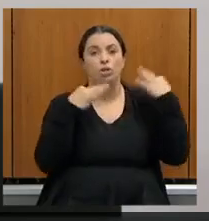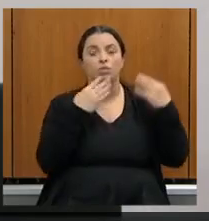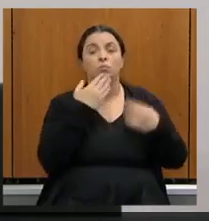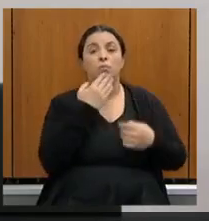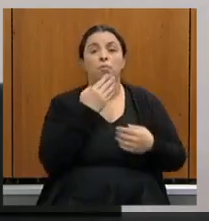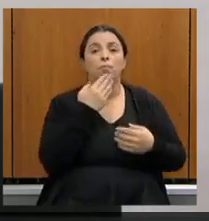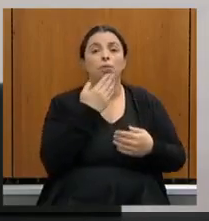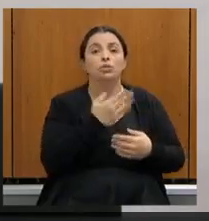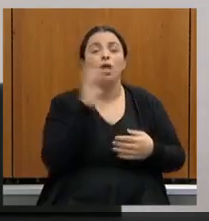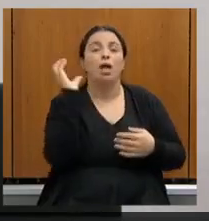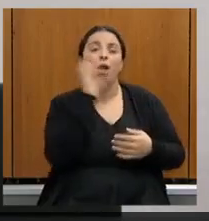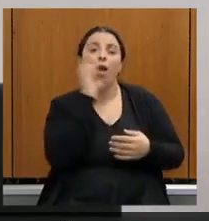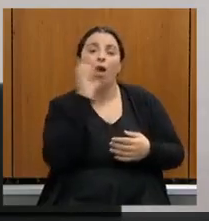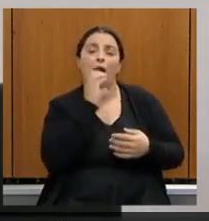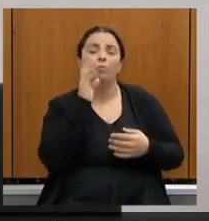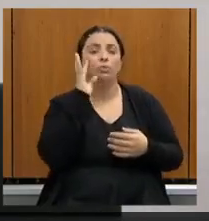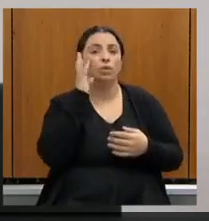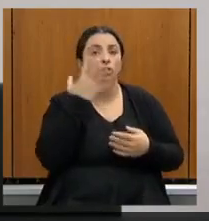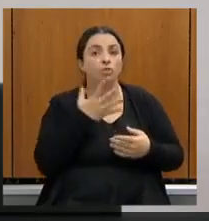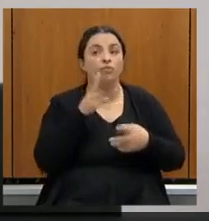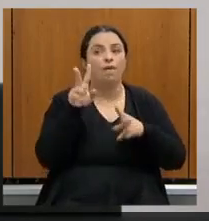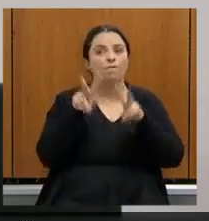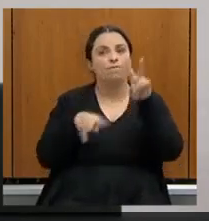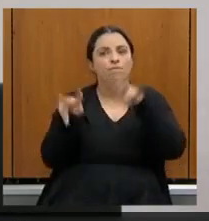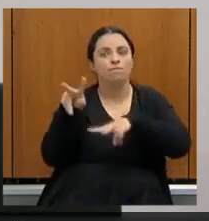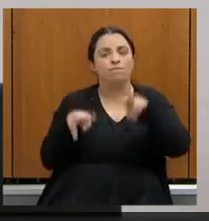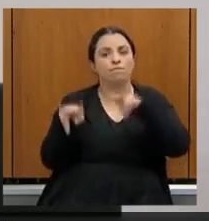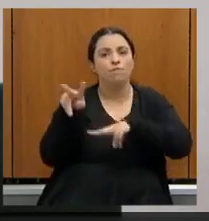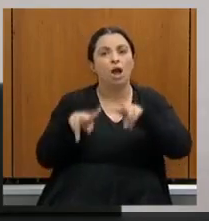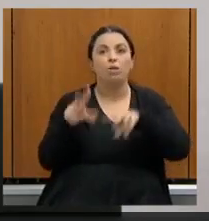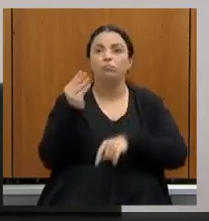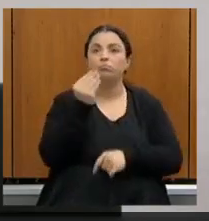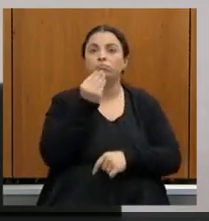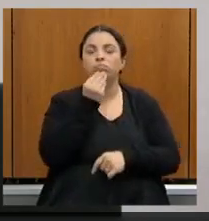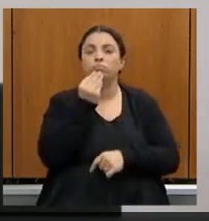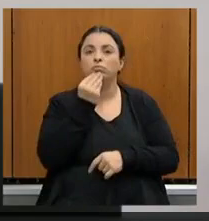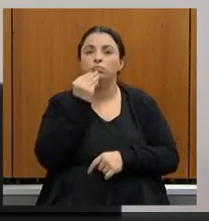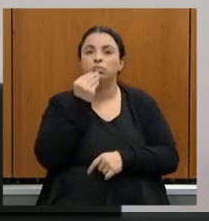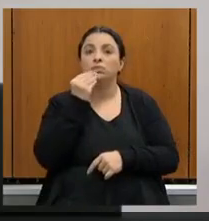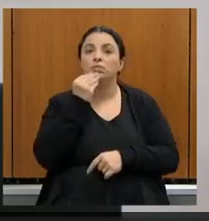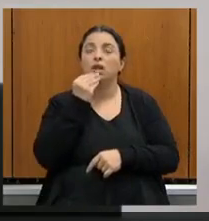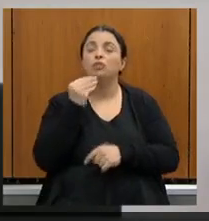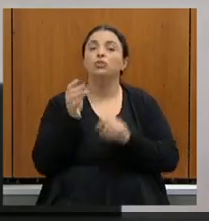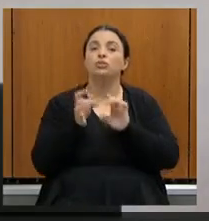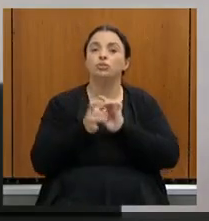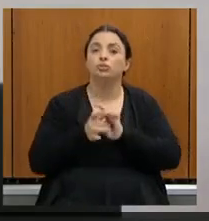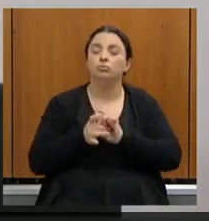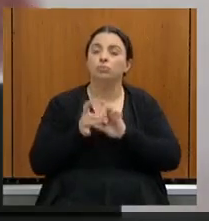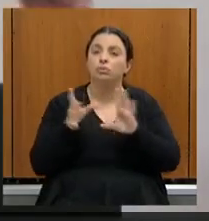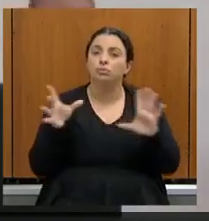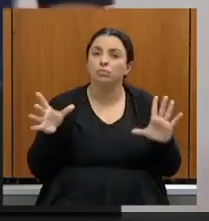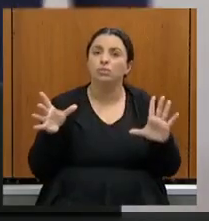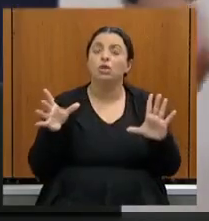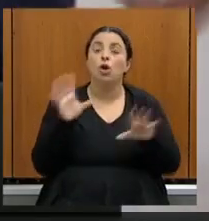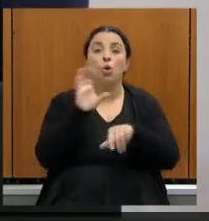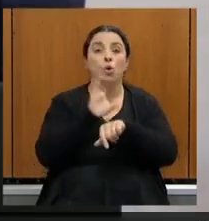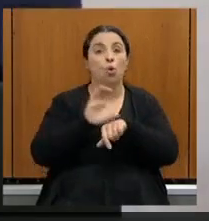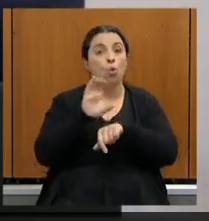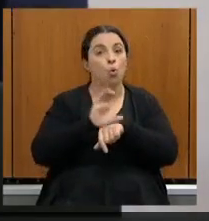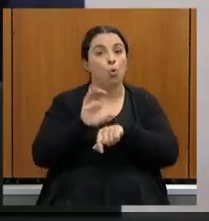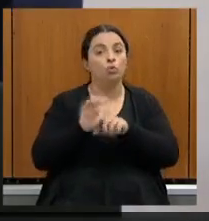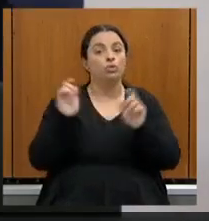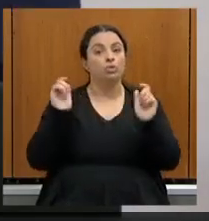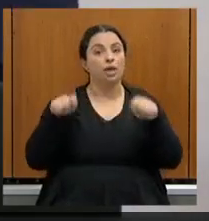que se verifique a possibilidade de disponibilização de cursos de